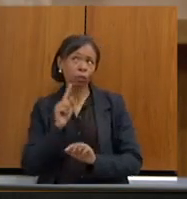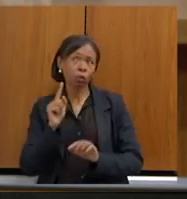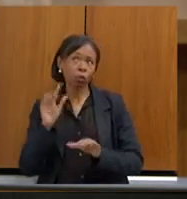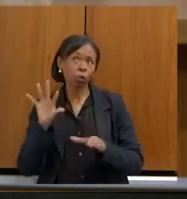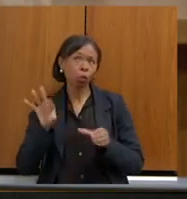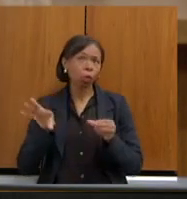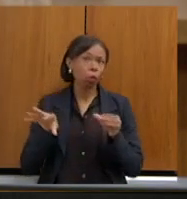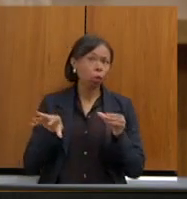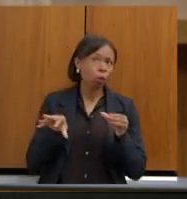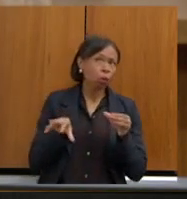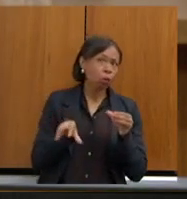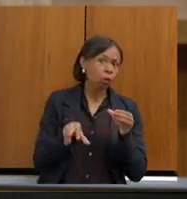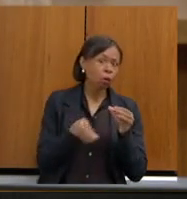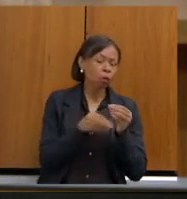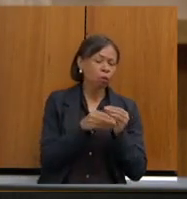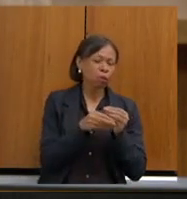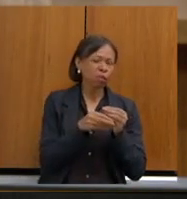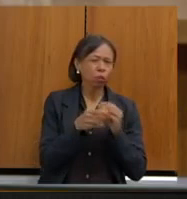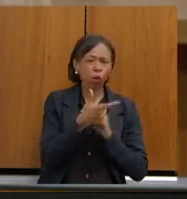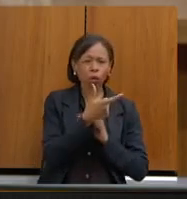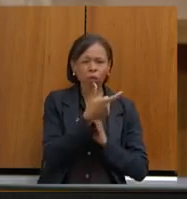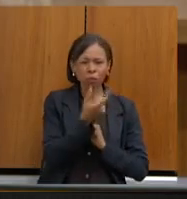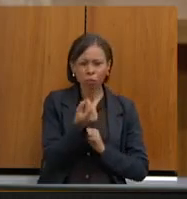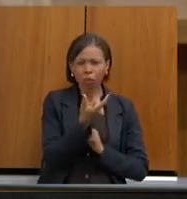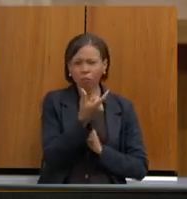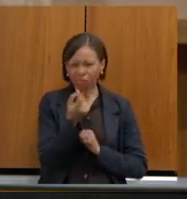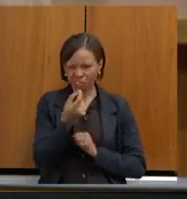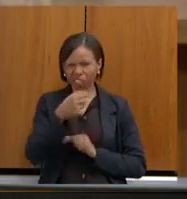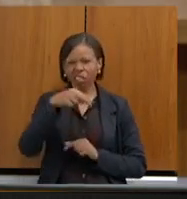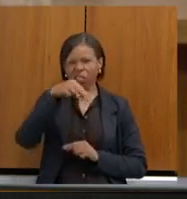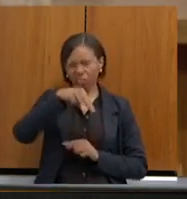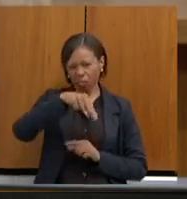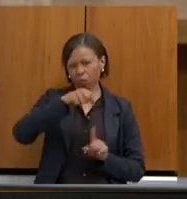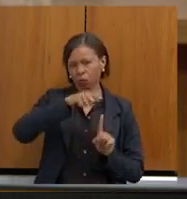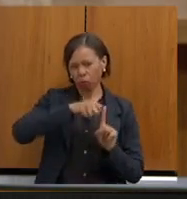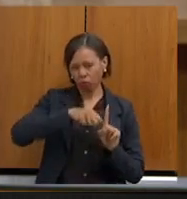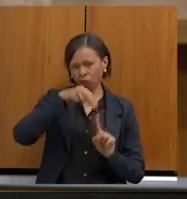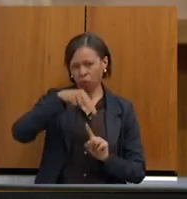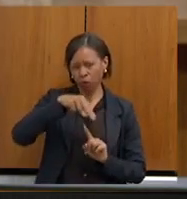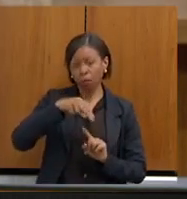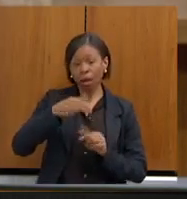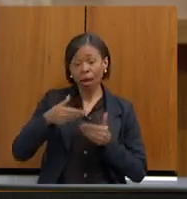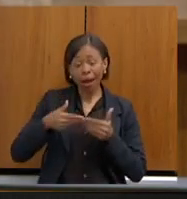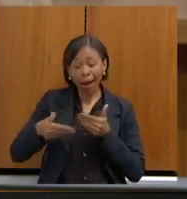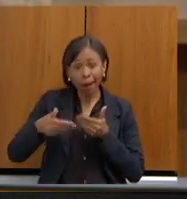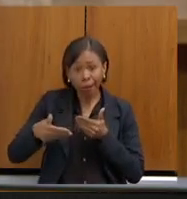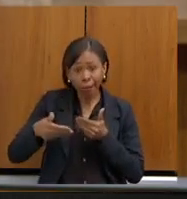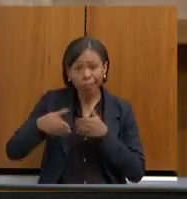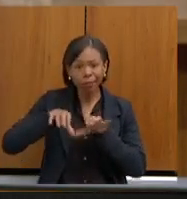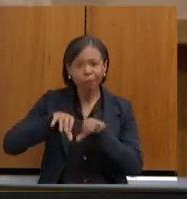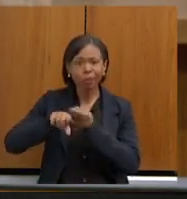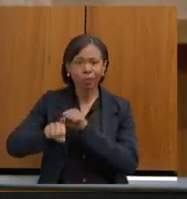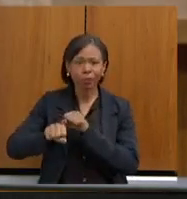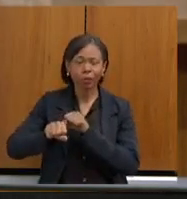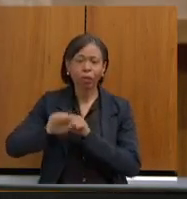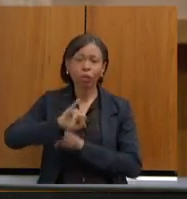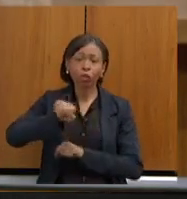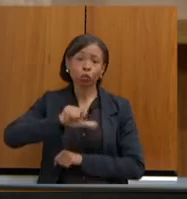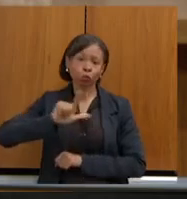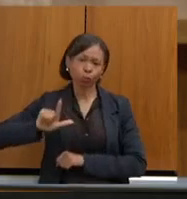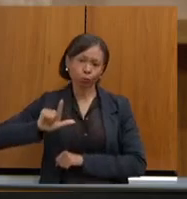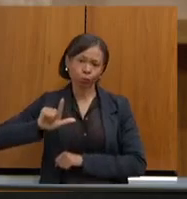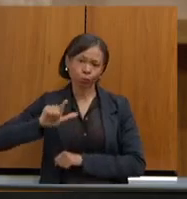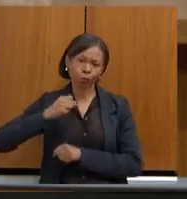ano de 2011 20 em novembro de 2020 e a formatura se dá agora em julho de dois mil